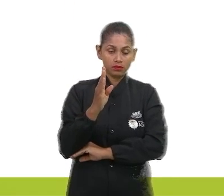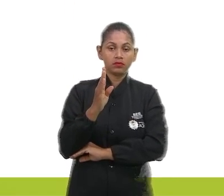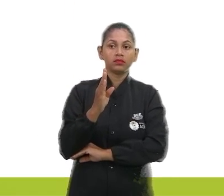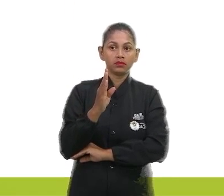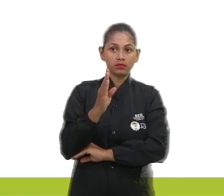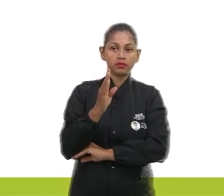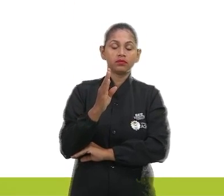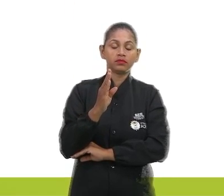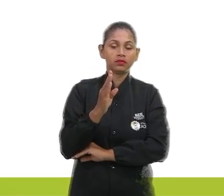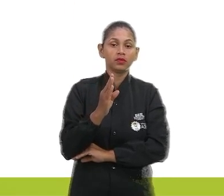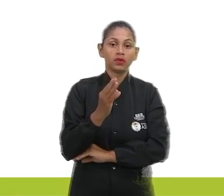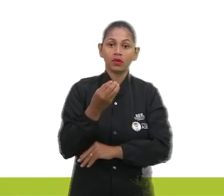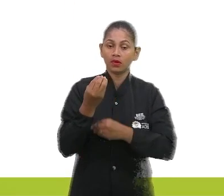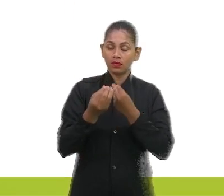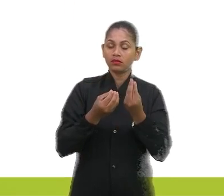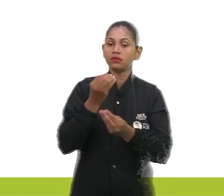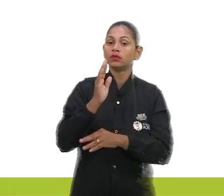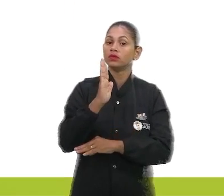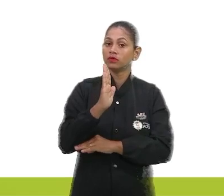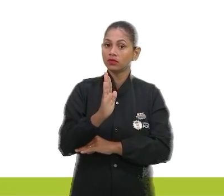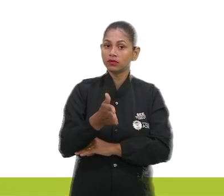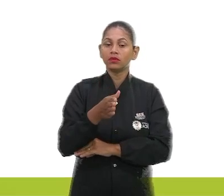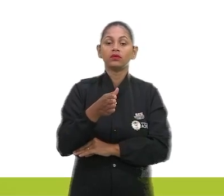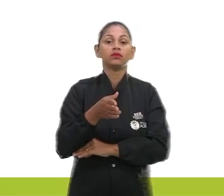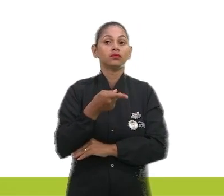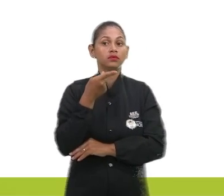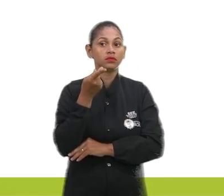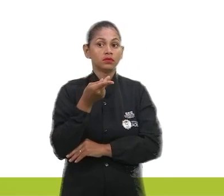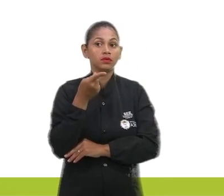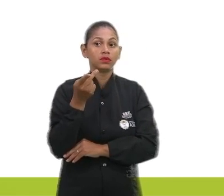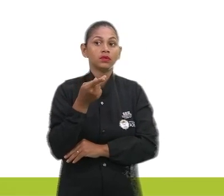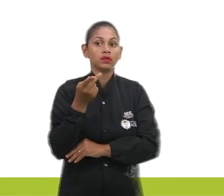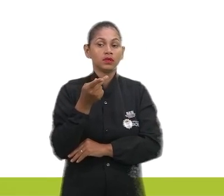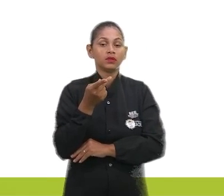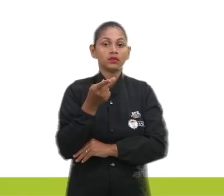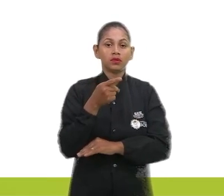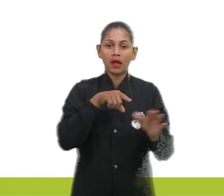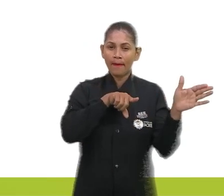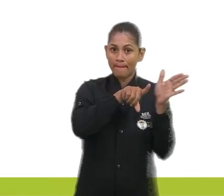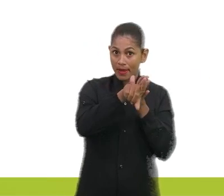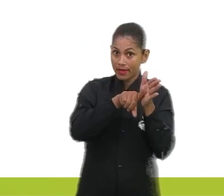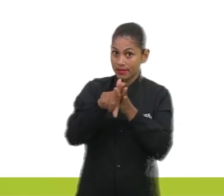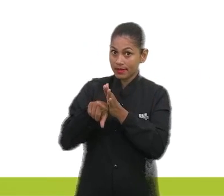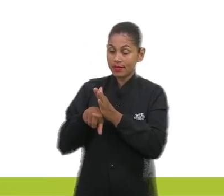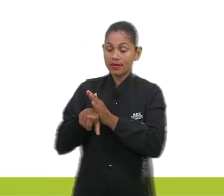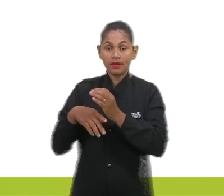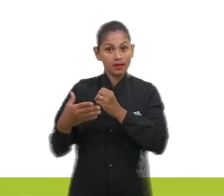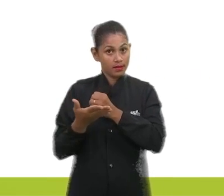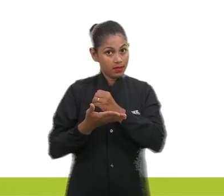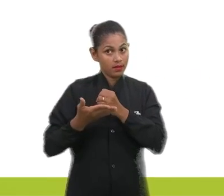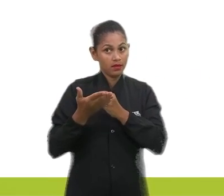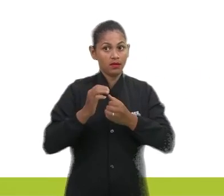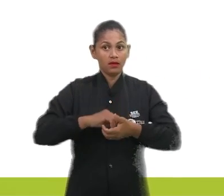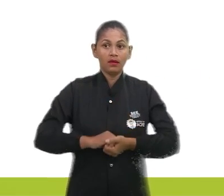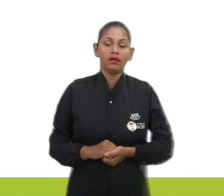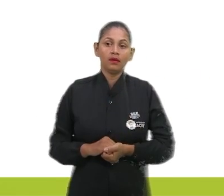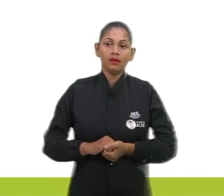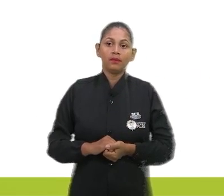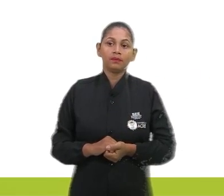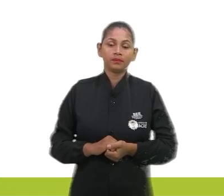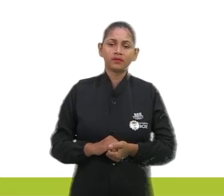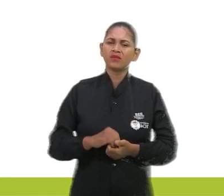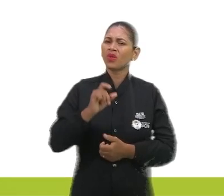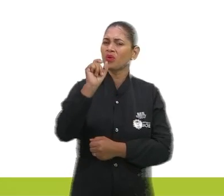que eu mencionei agora há pouco pela Tendências Consultoria. Na parte inferior do gráfico, o que